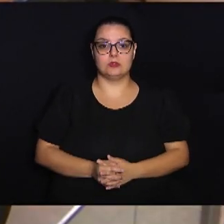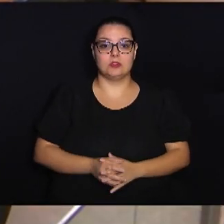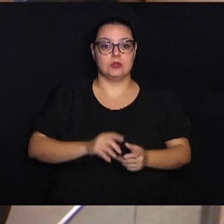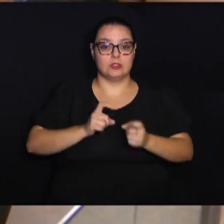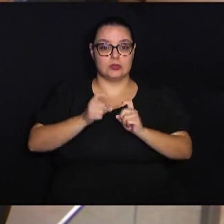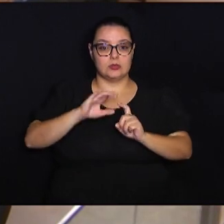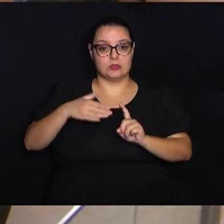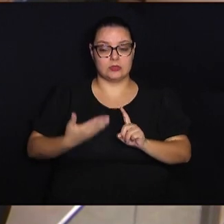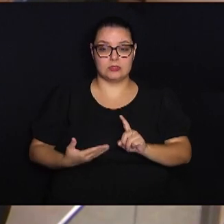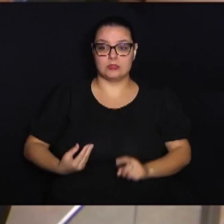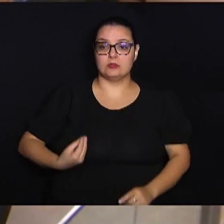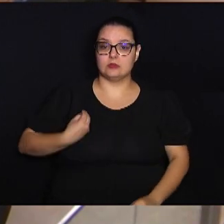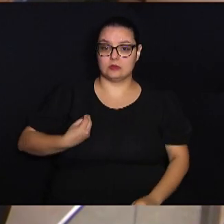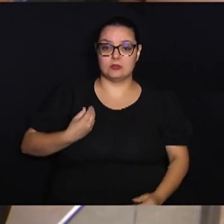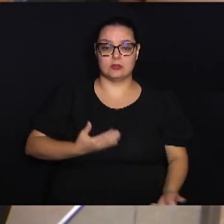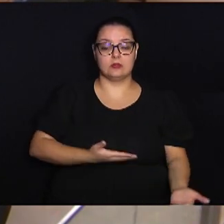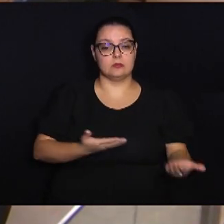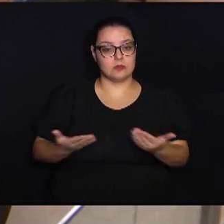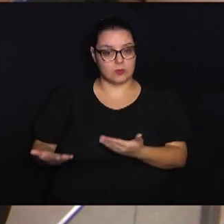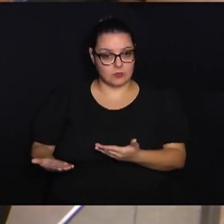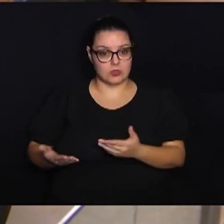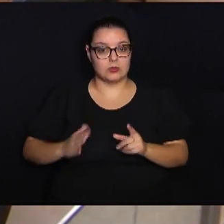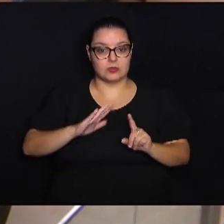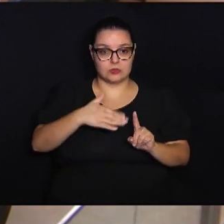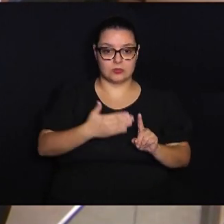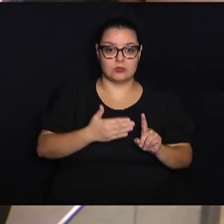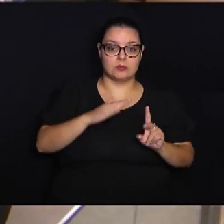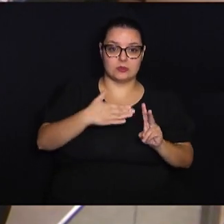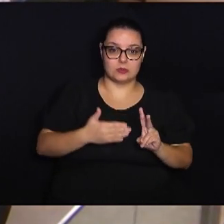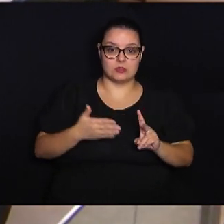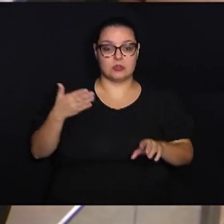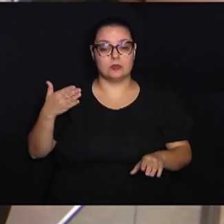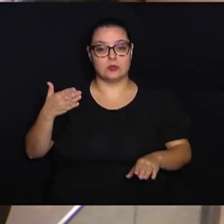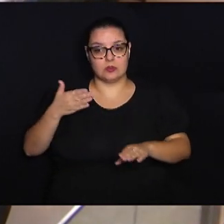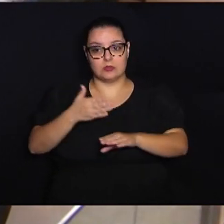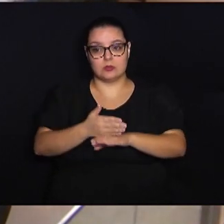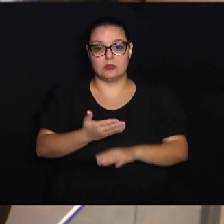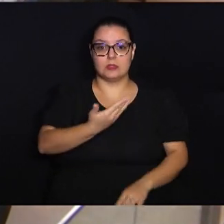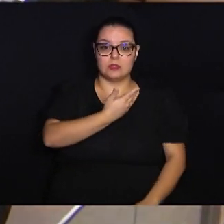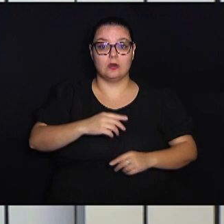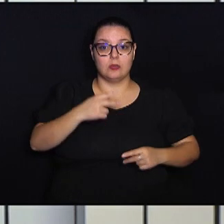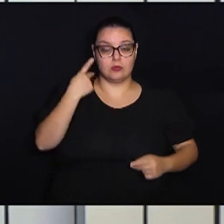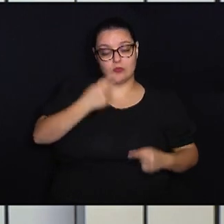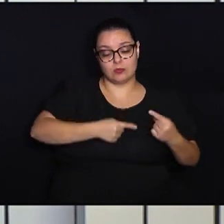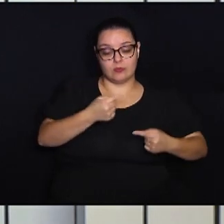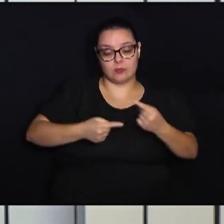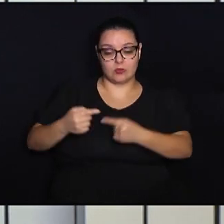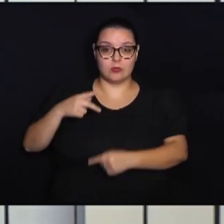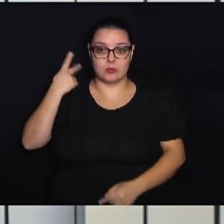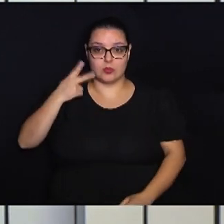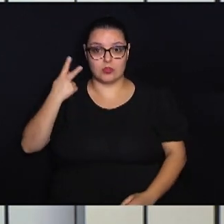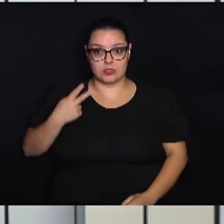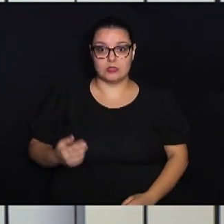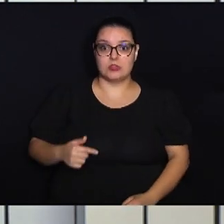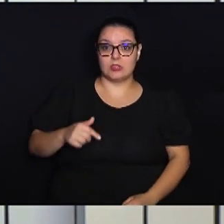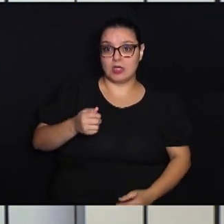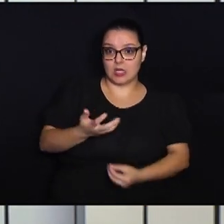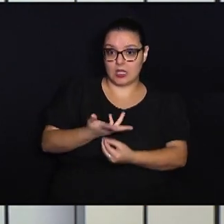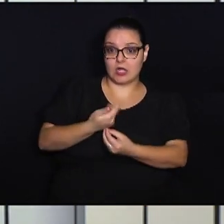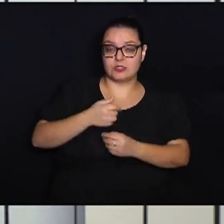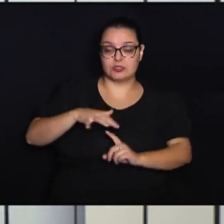Poder Executivo. O evento é uma tradição do hip-hop e expressa a importância da cultura urbana para a juventude